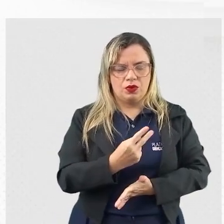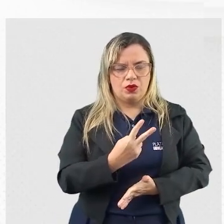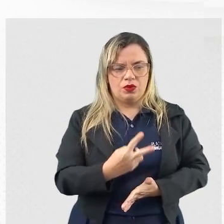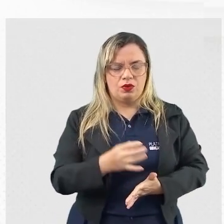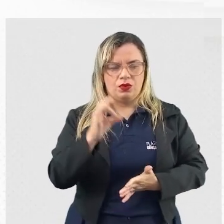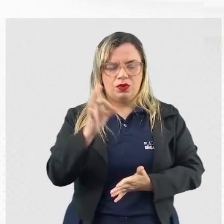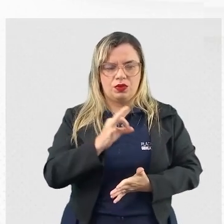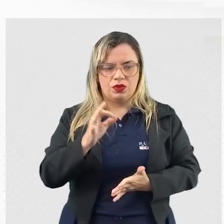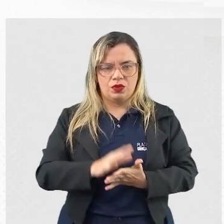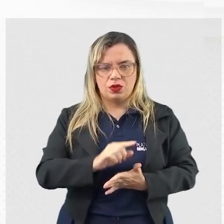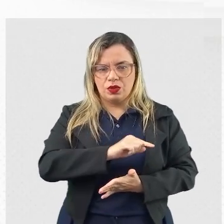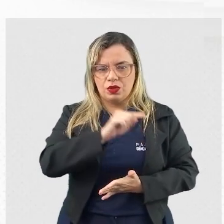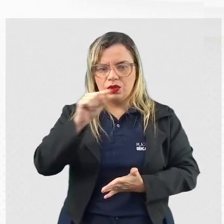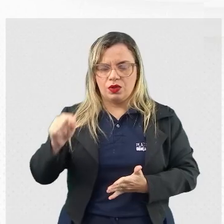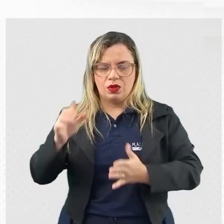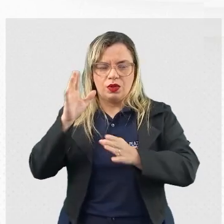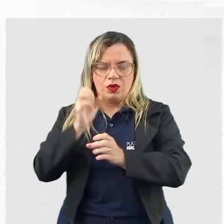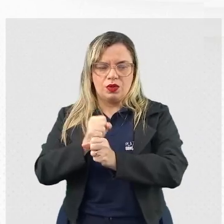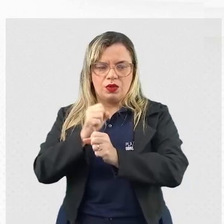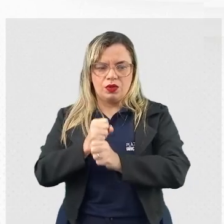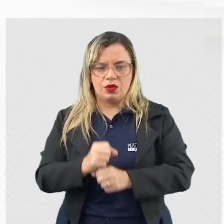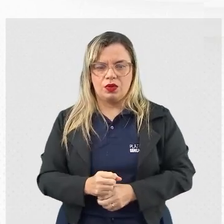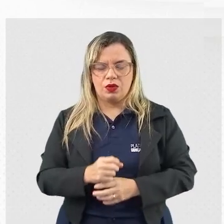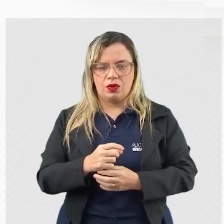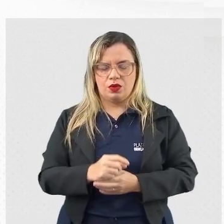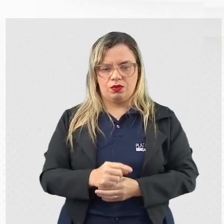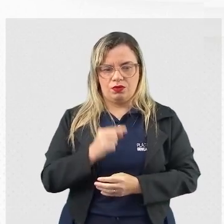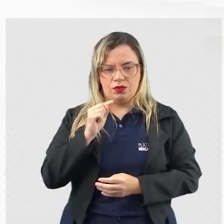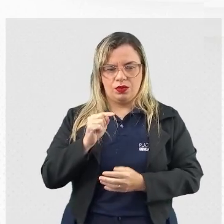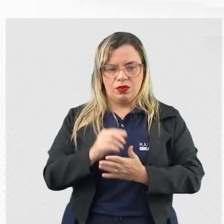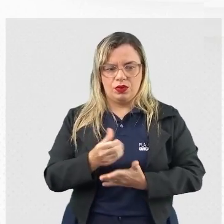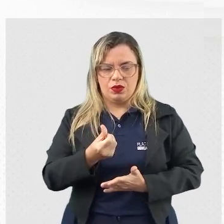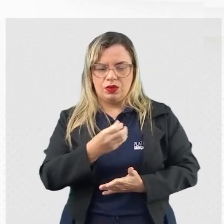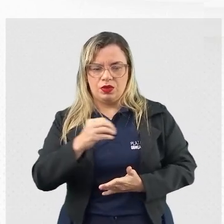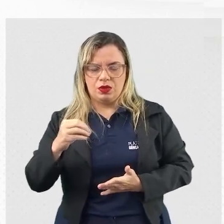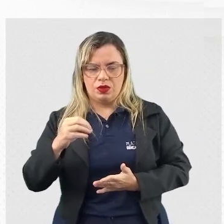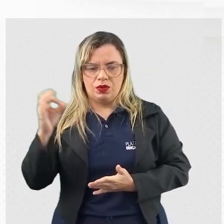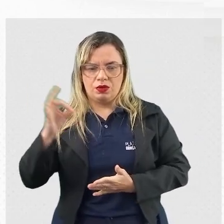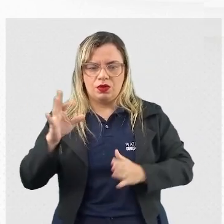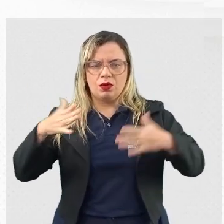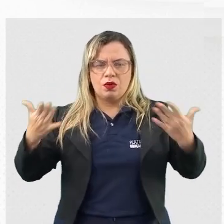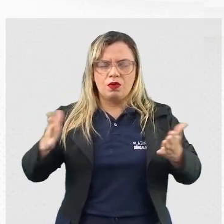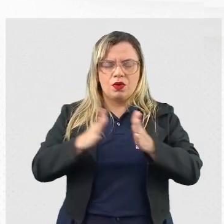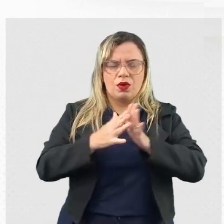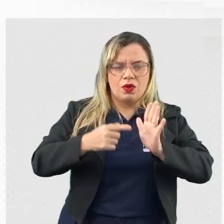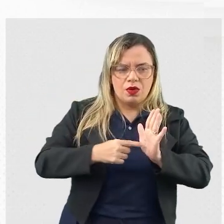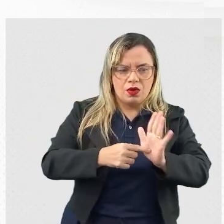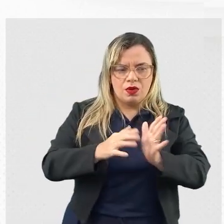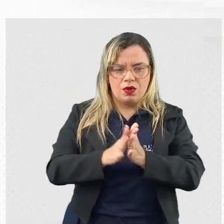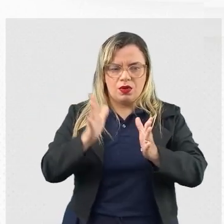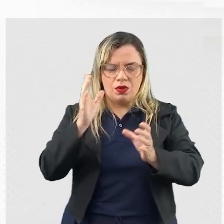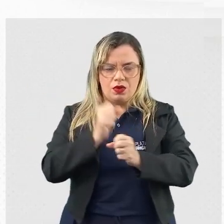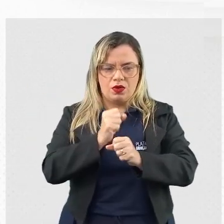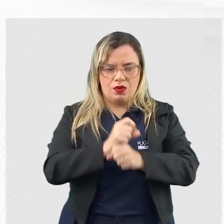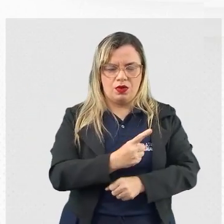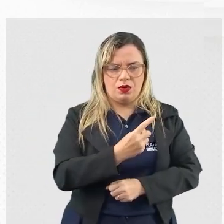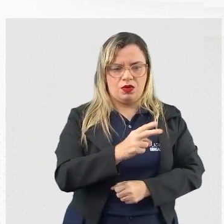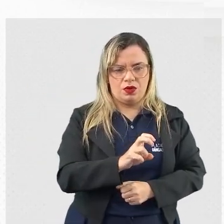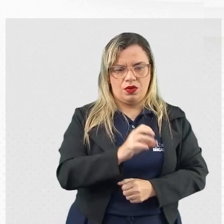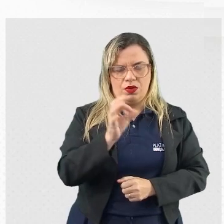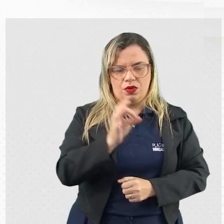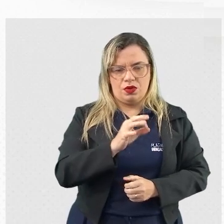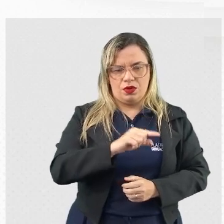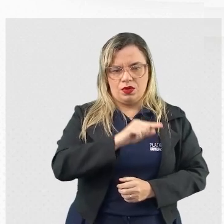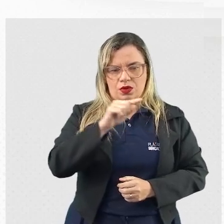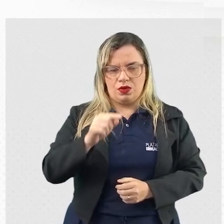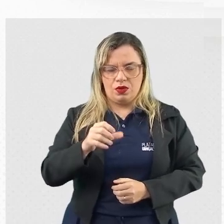60%. Né? Que a gente poderia fazer isso. Então, vou mostrar para vocês como é que a gente faz essa conta. Eu quero saber quanto é 15% de 90%.